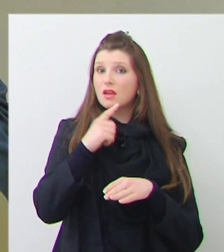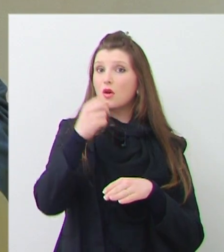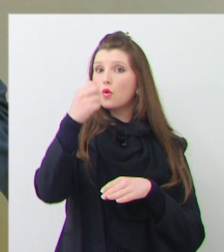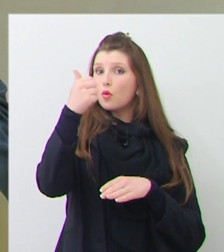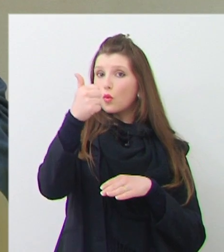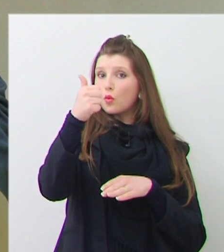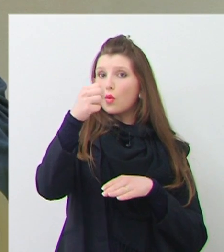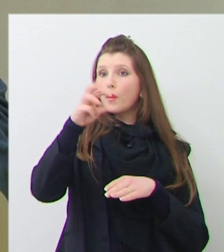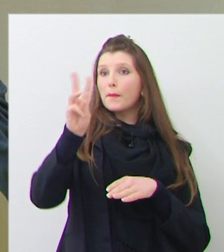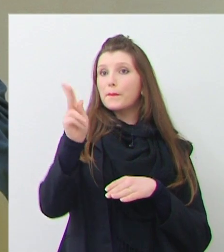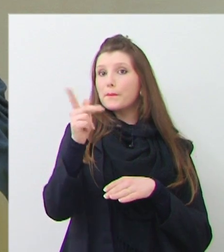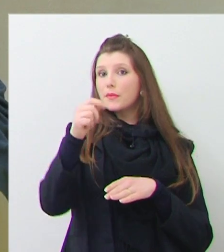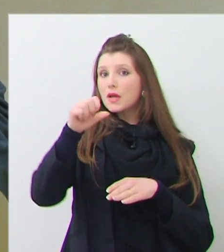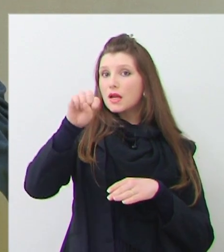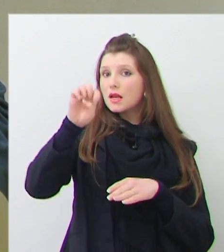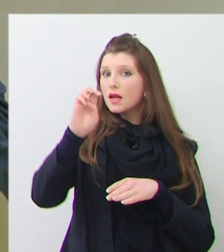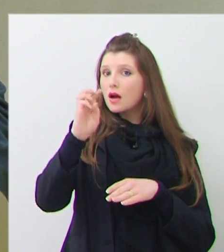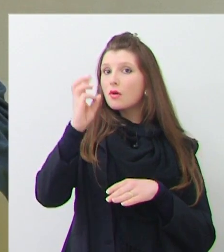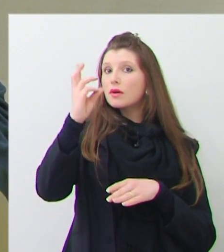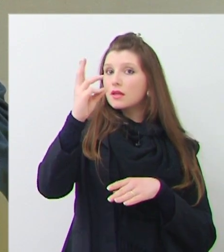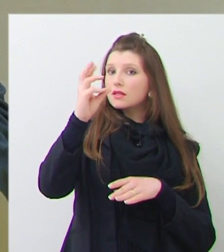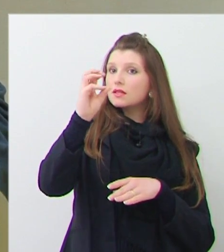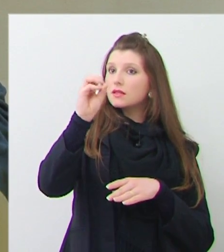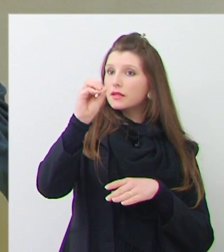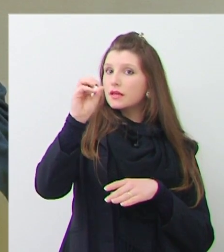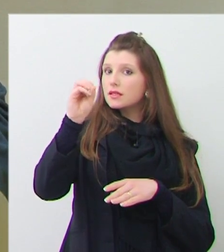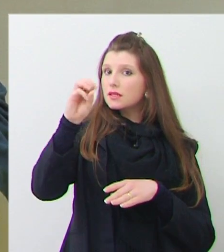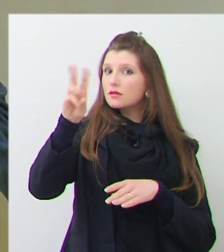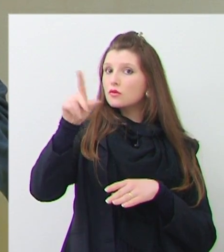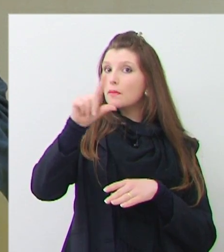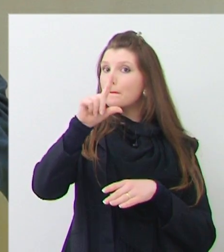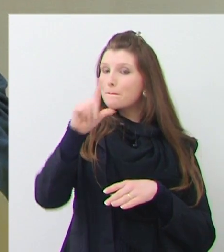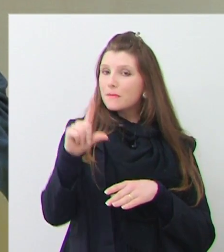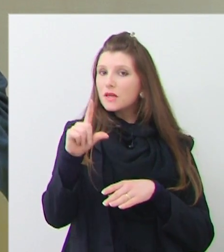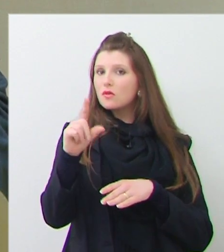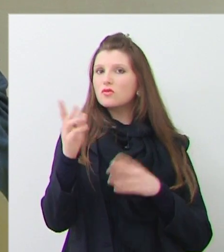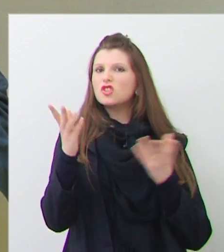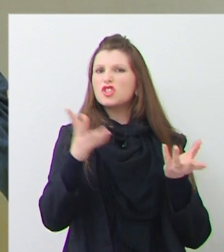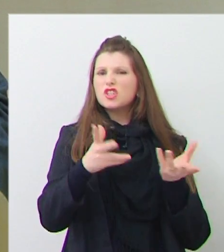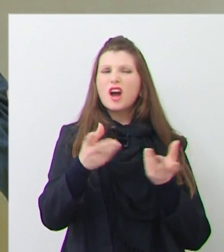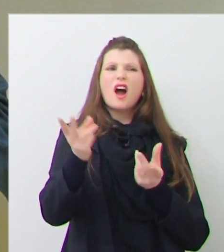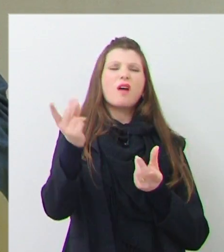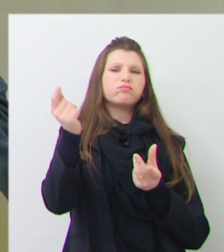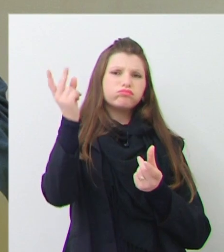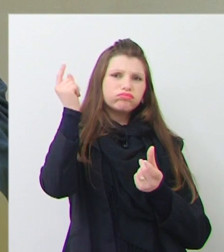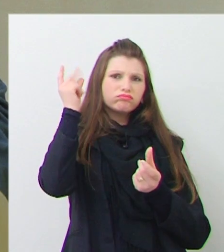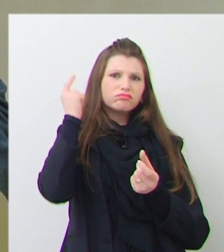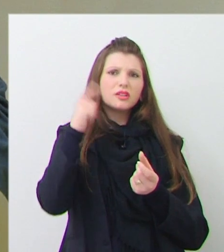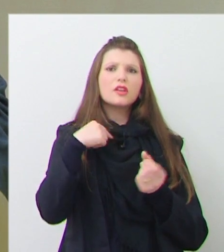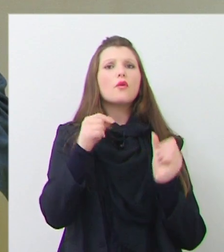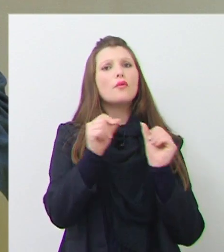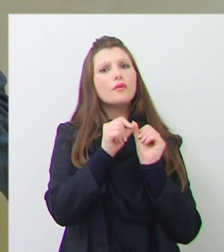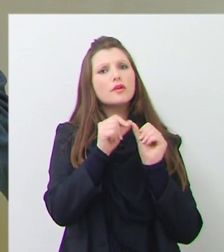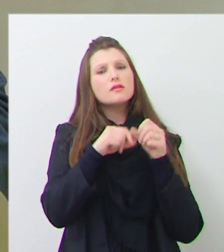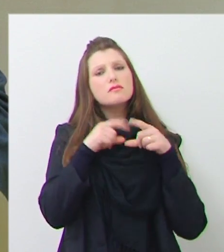300. Tem na conta 1 milhão e 300. Já faz bastante tempo. E eu fiz um requerimento nessa